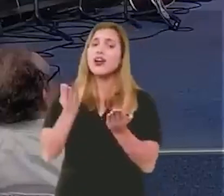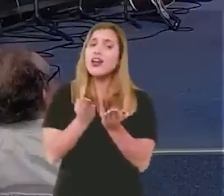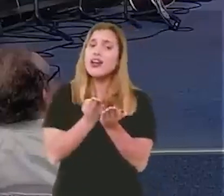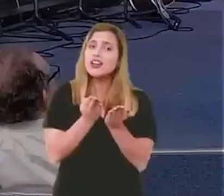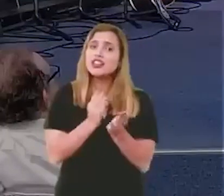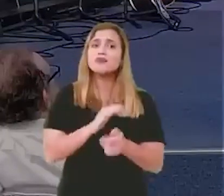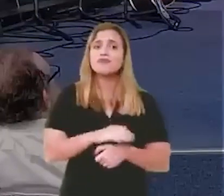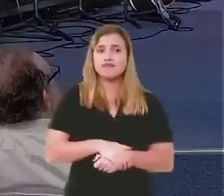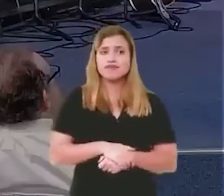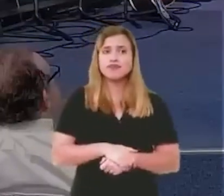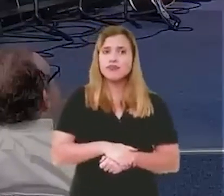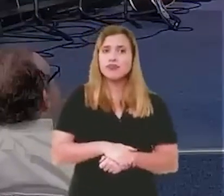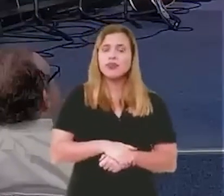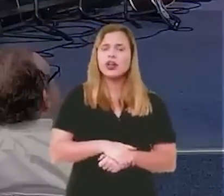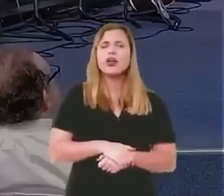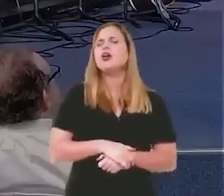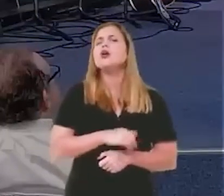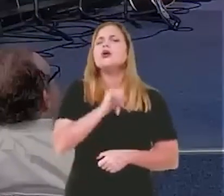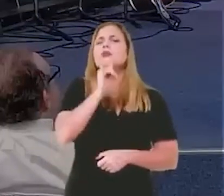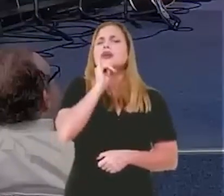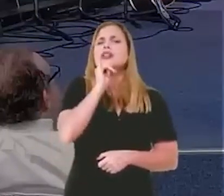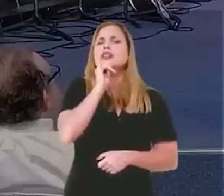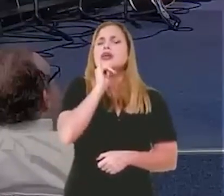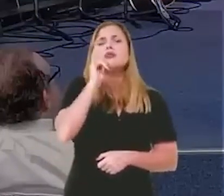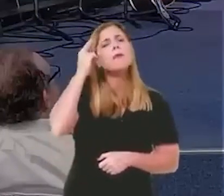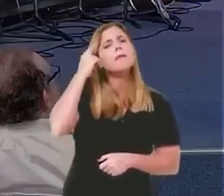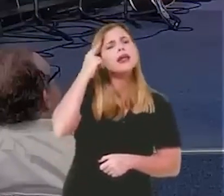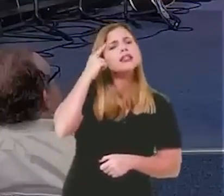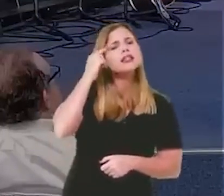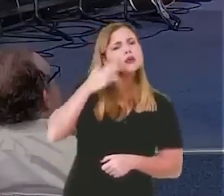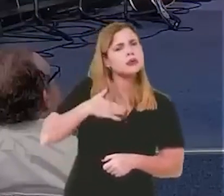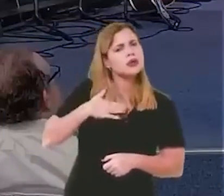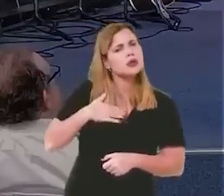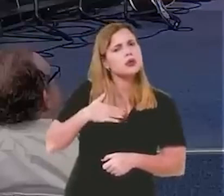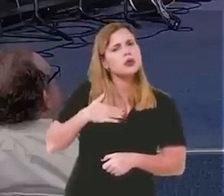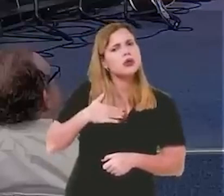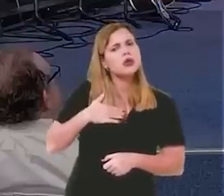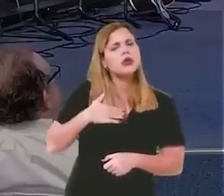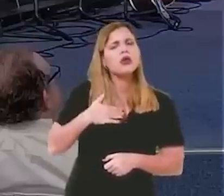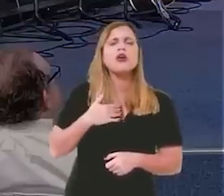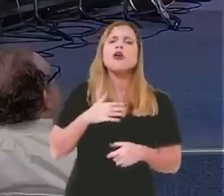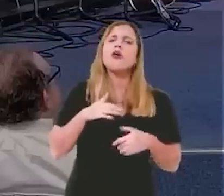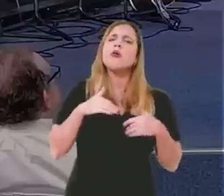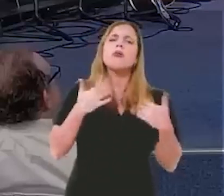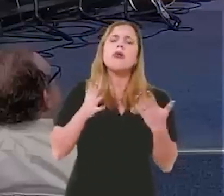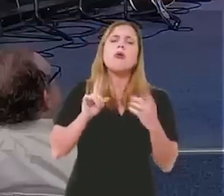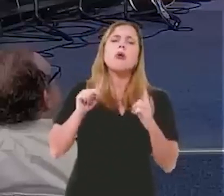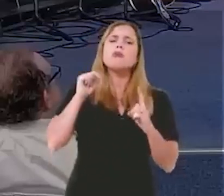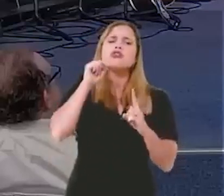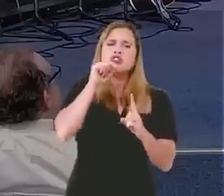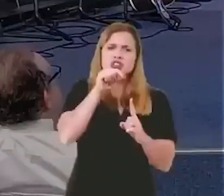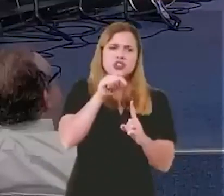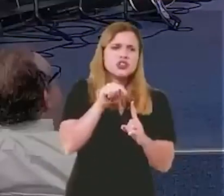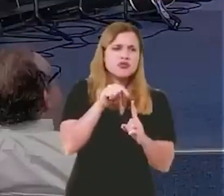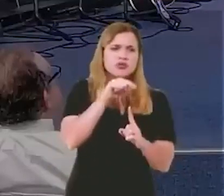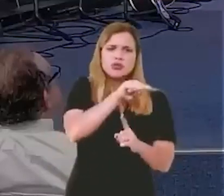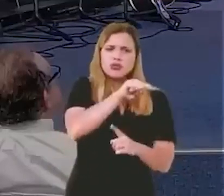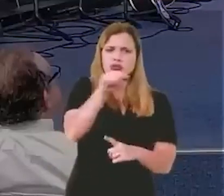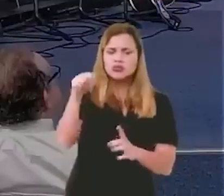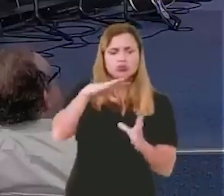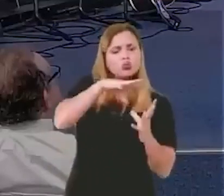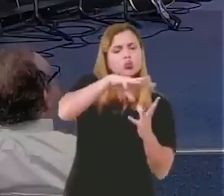Pense comigo, por que nós estamos no planeta Terra? Será que nós ganhamos a loteria milhares de vezes?